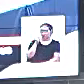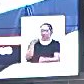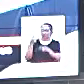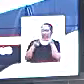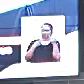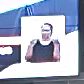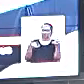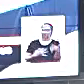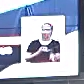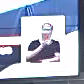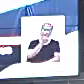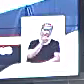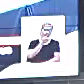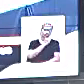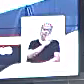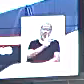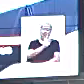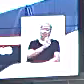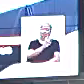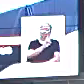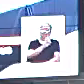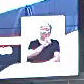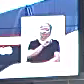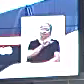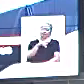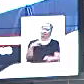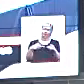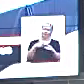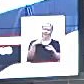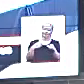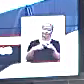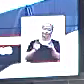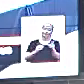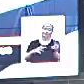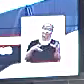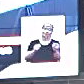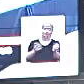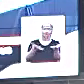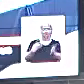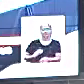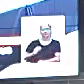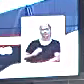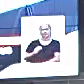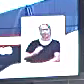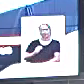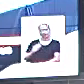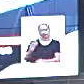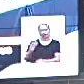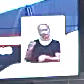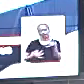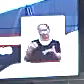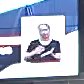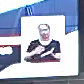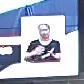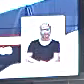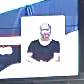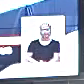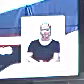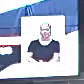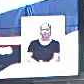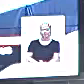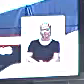Terezinha por tê-la cortado Mas é porque todo mundo aí quer participar nessa tarde tá bom